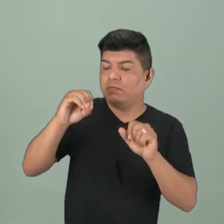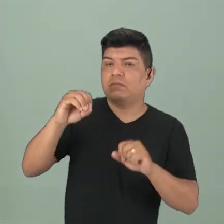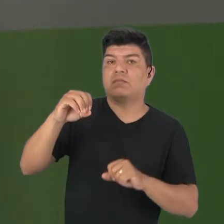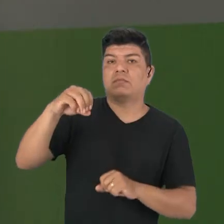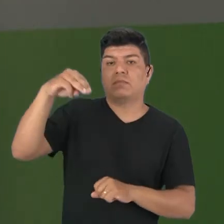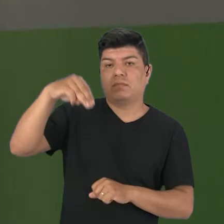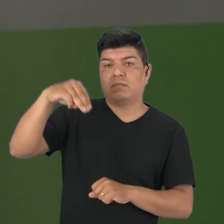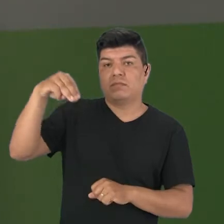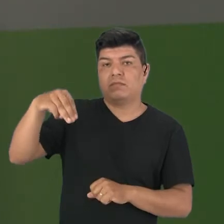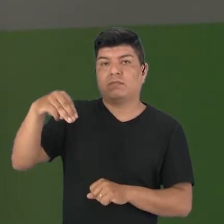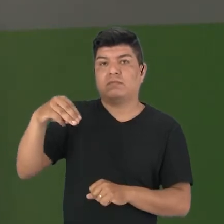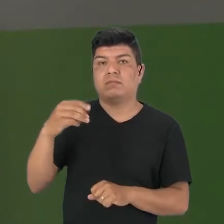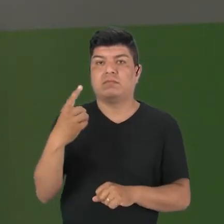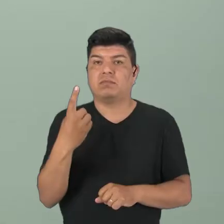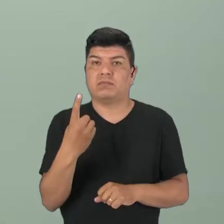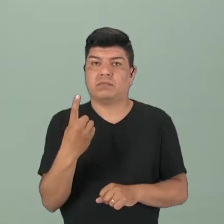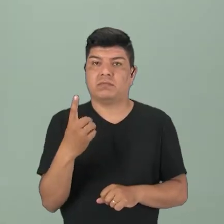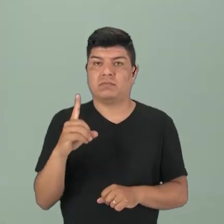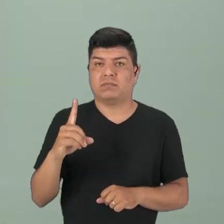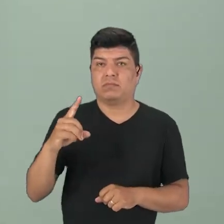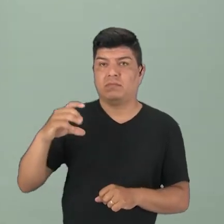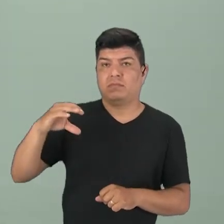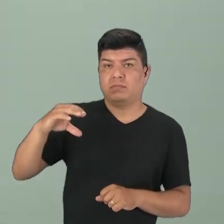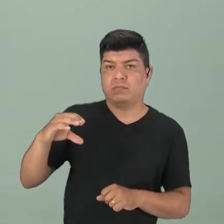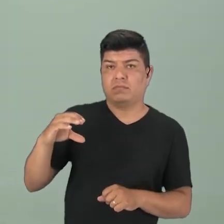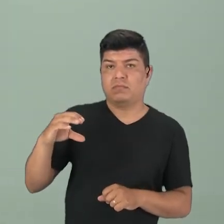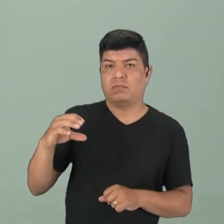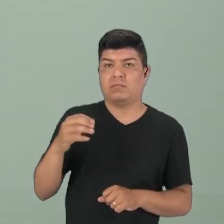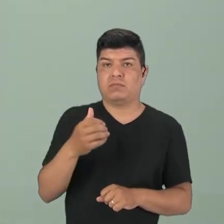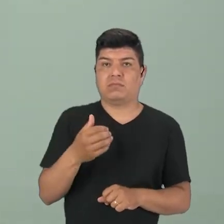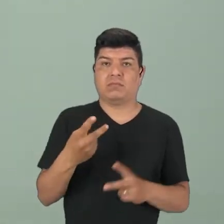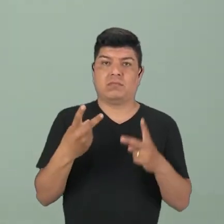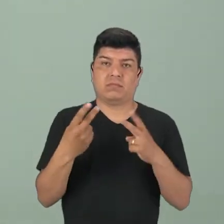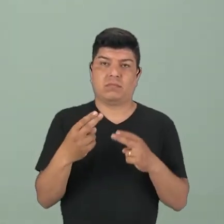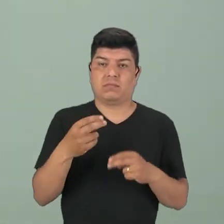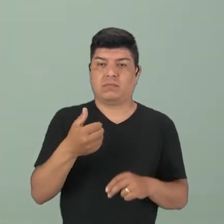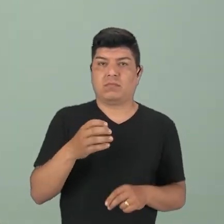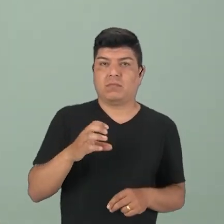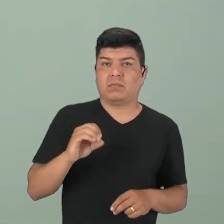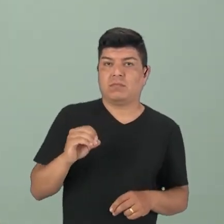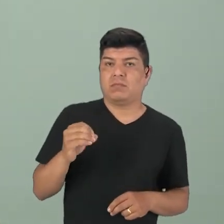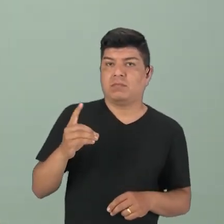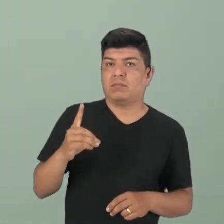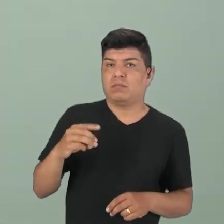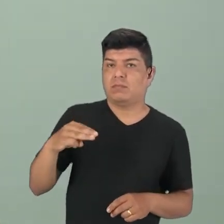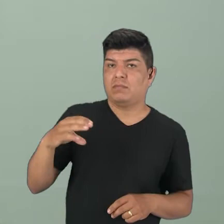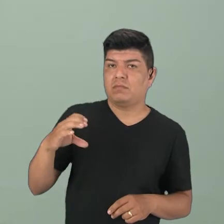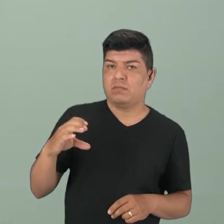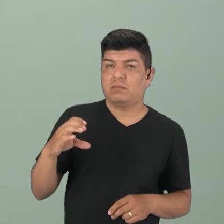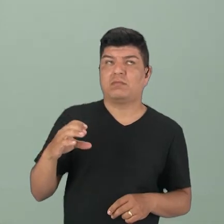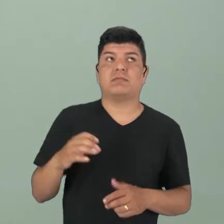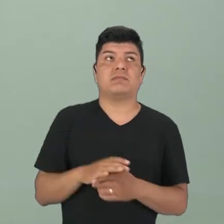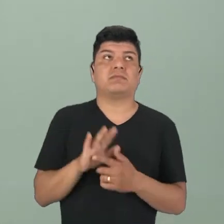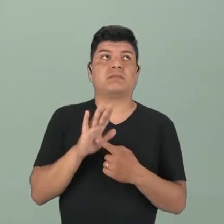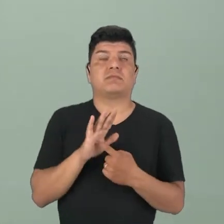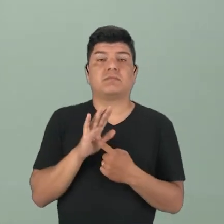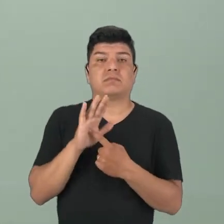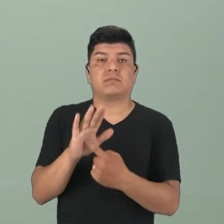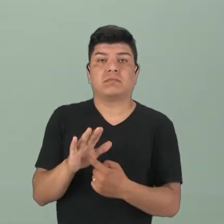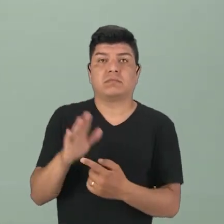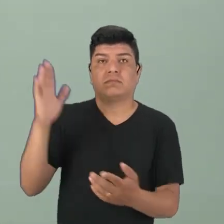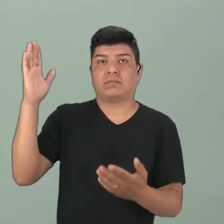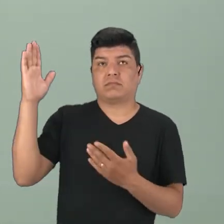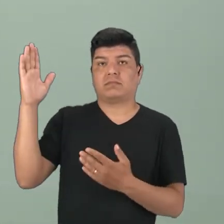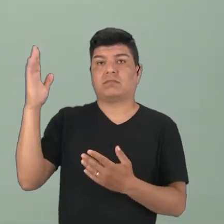milímetros. E 1 decímetro é exatamente, ó, 10 centímetros. Tá até identificado aqui, ó. Observe aqui,